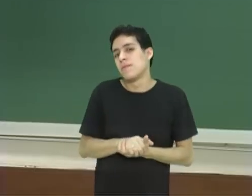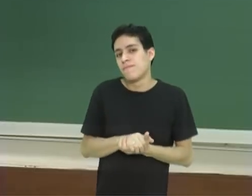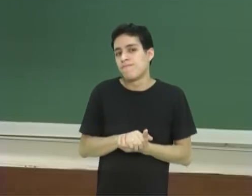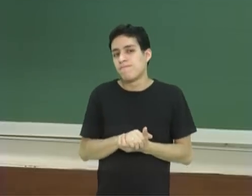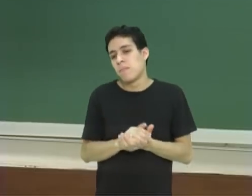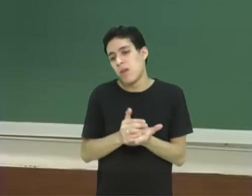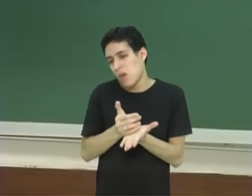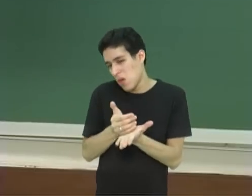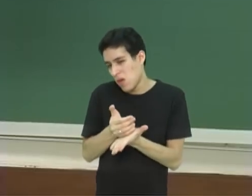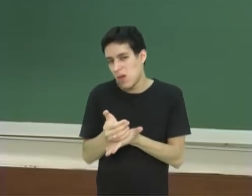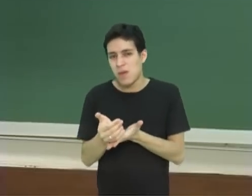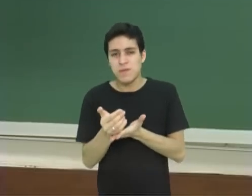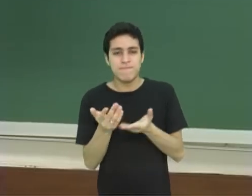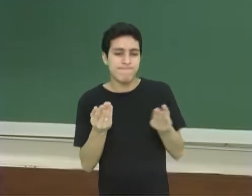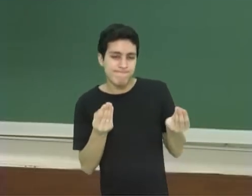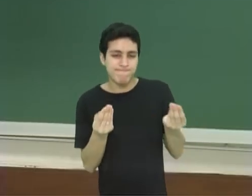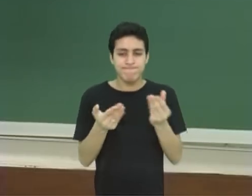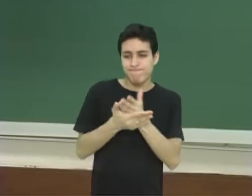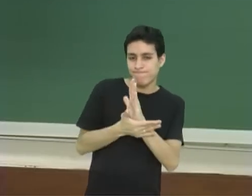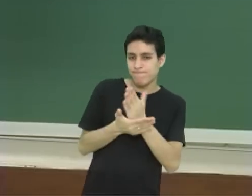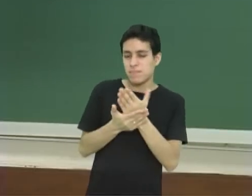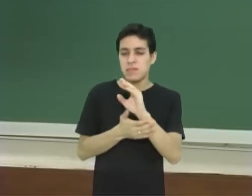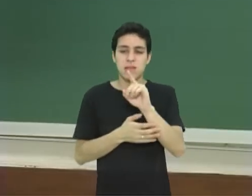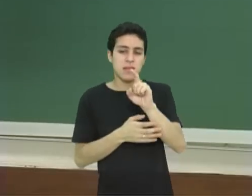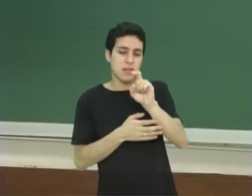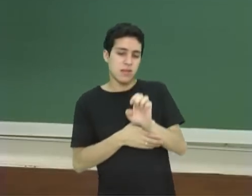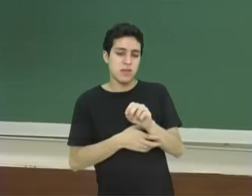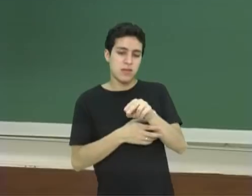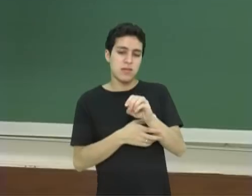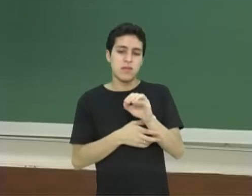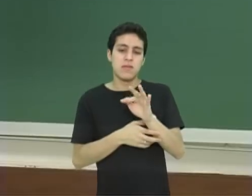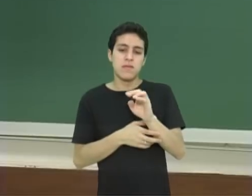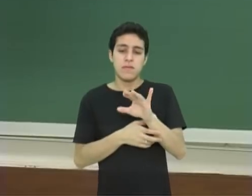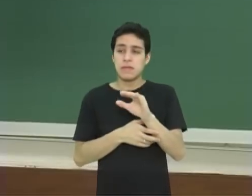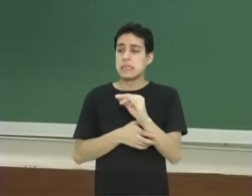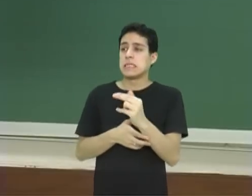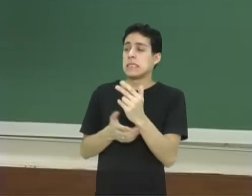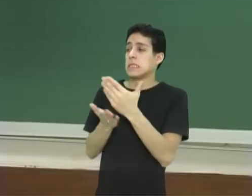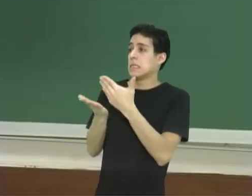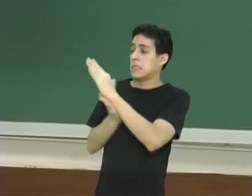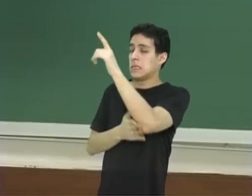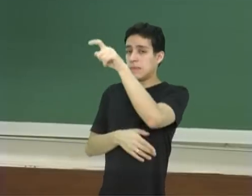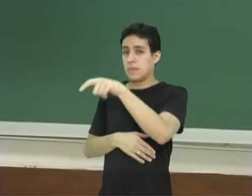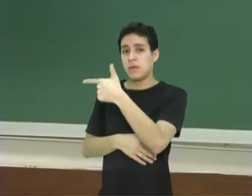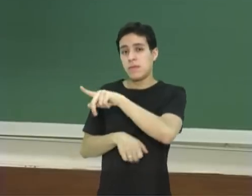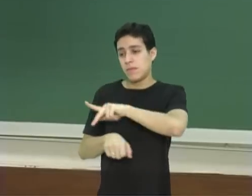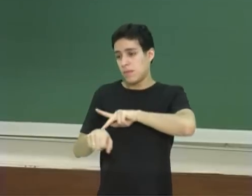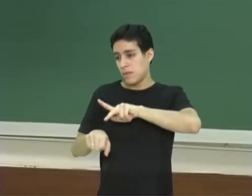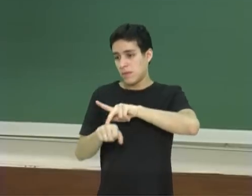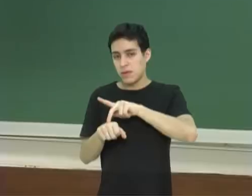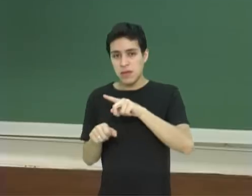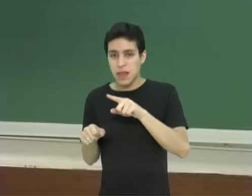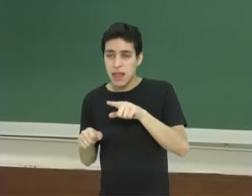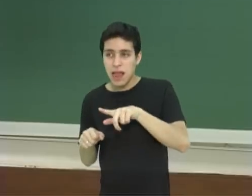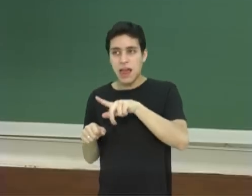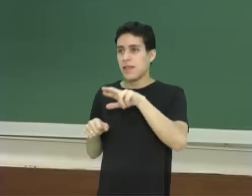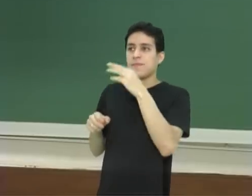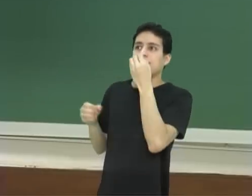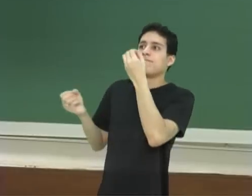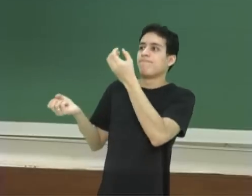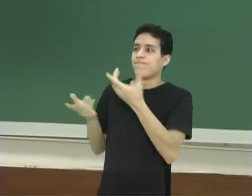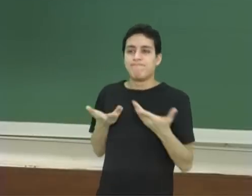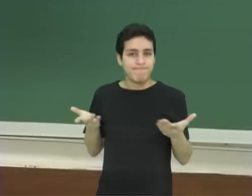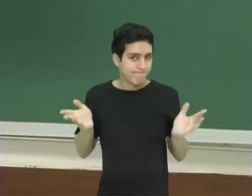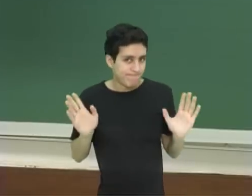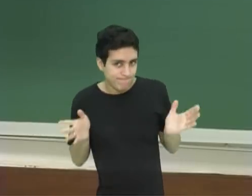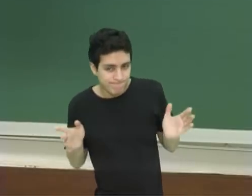lá uma situação difícil, que é a xenofobia, a aversão ao estrangeiro, né? Os imigrantes já não são mais tão